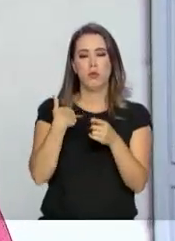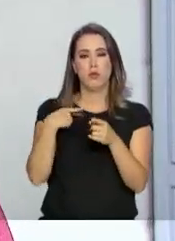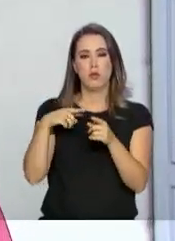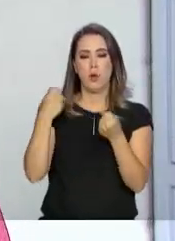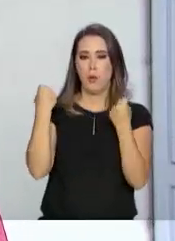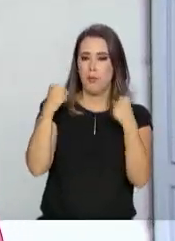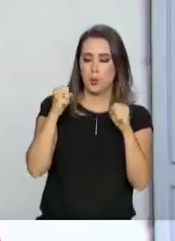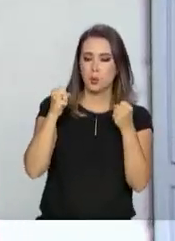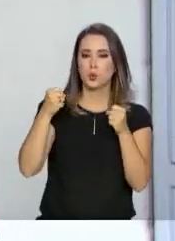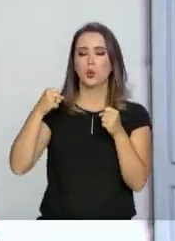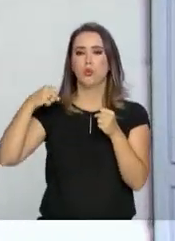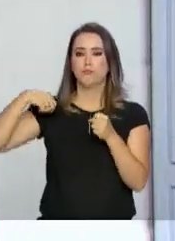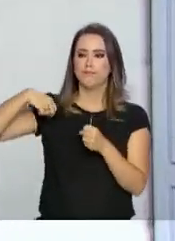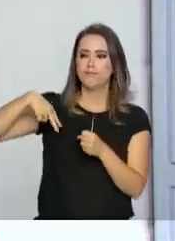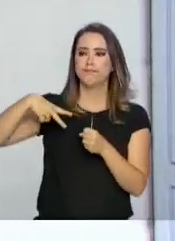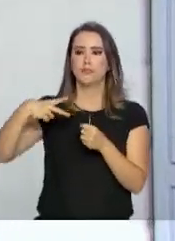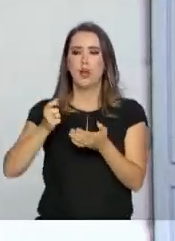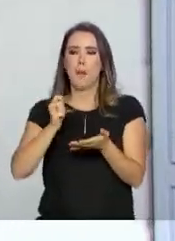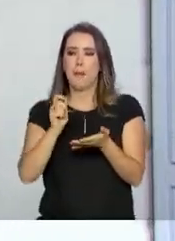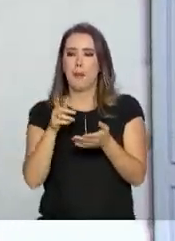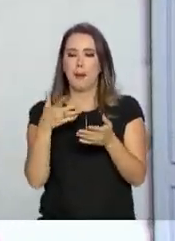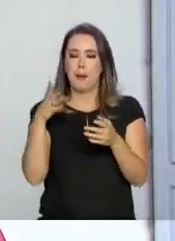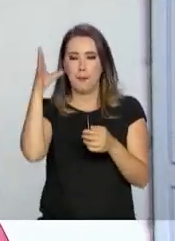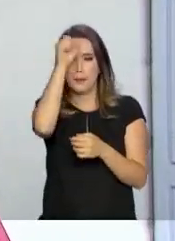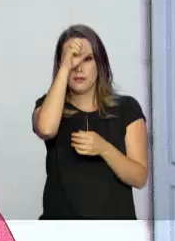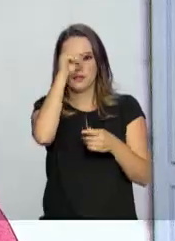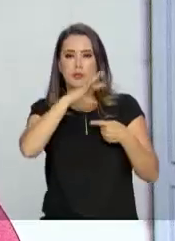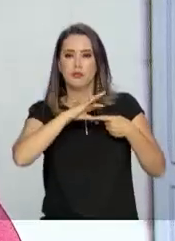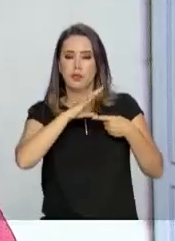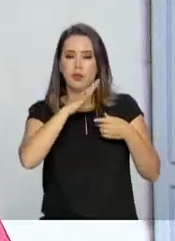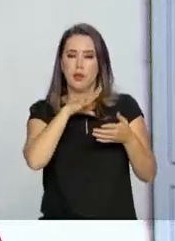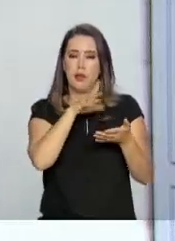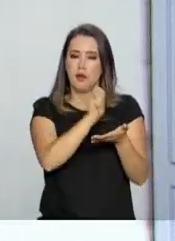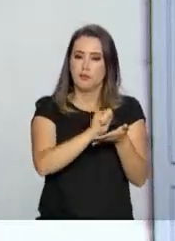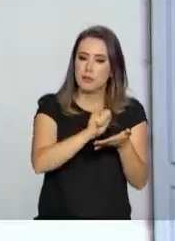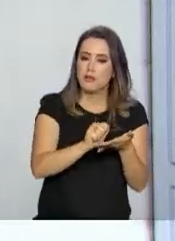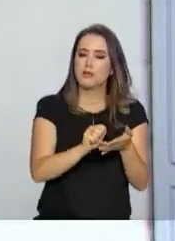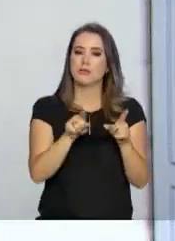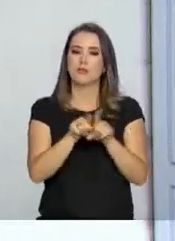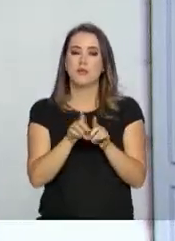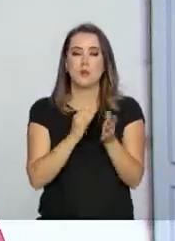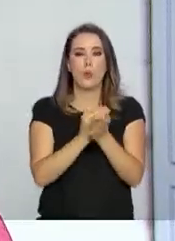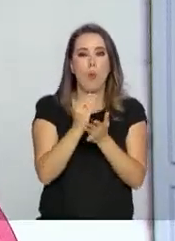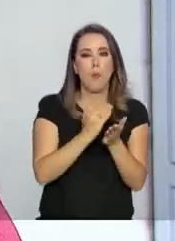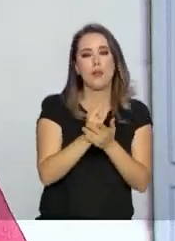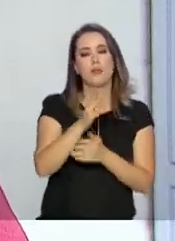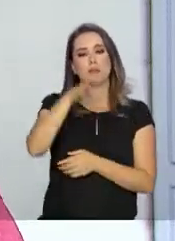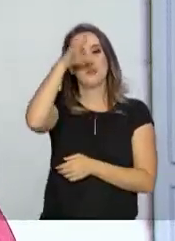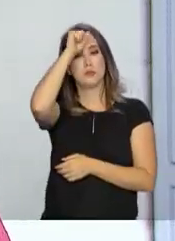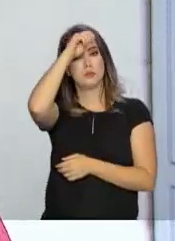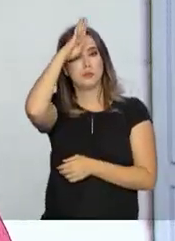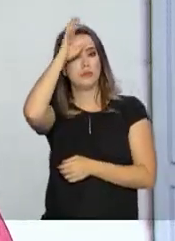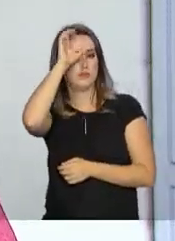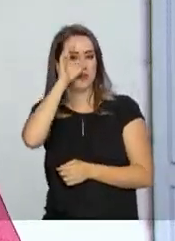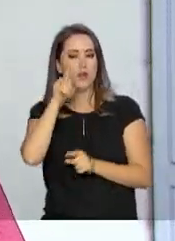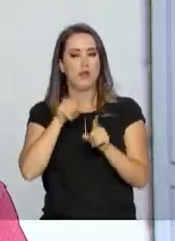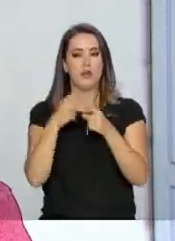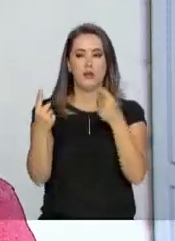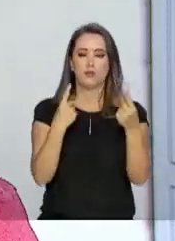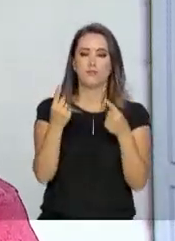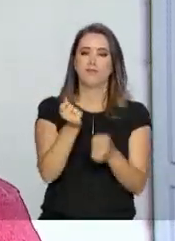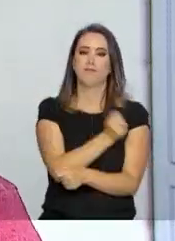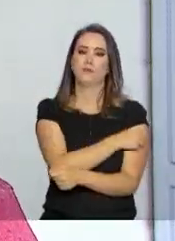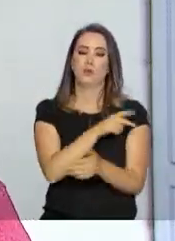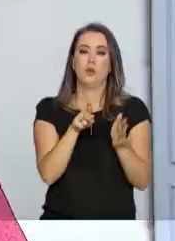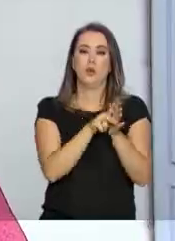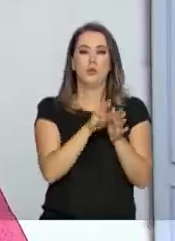a própria iniciar a inicialização da alfabetização então o aluno cada aluno tem a sua vivência cada um tem a sua realidade